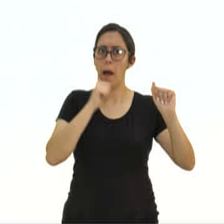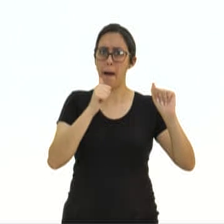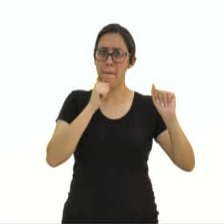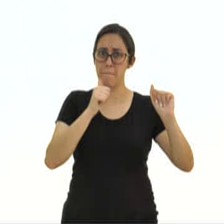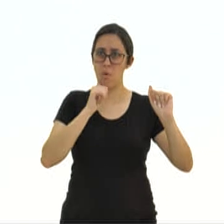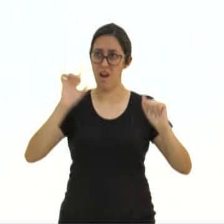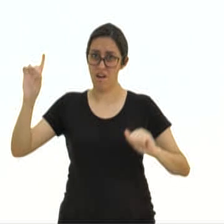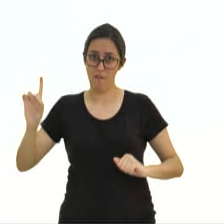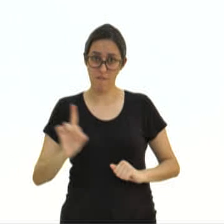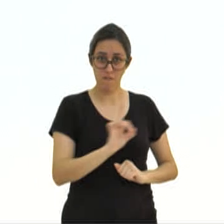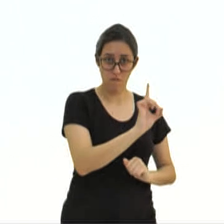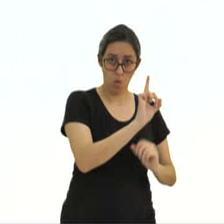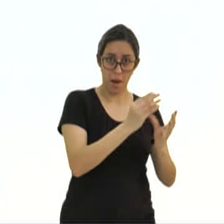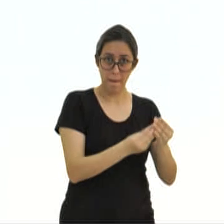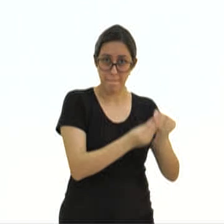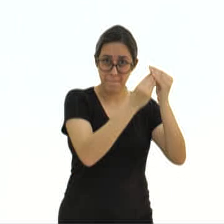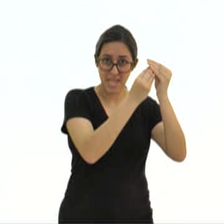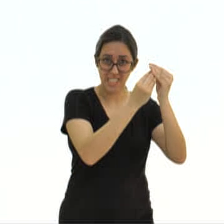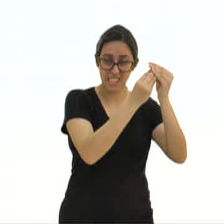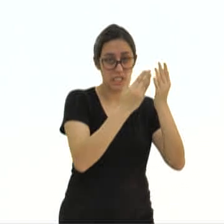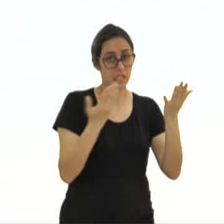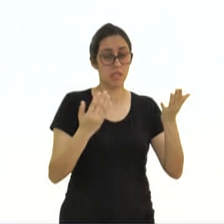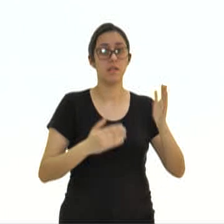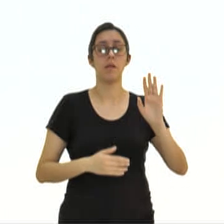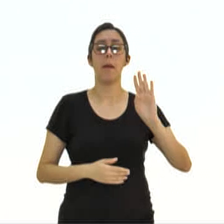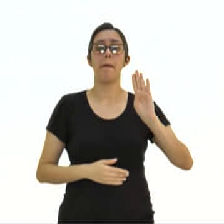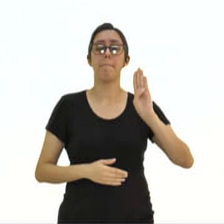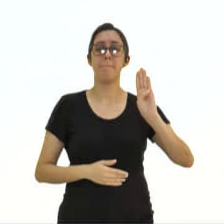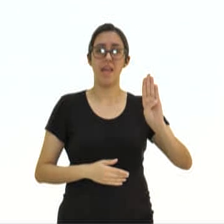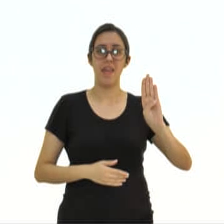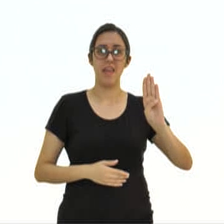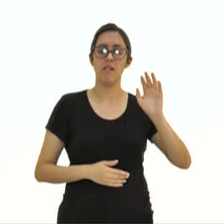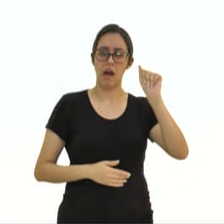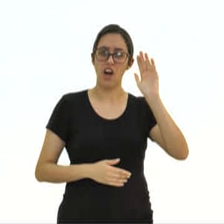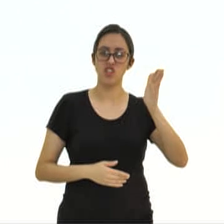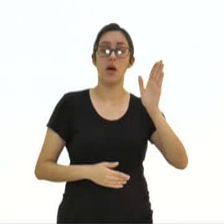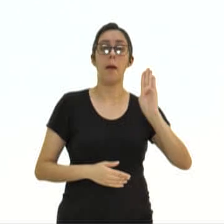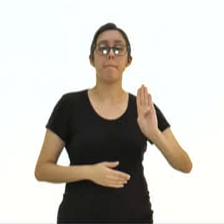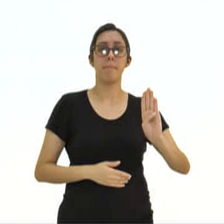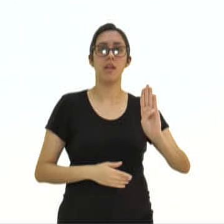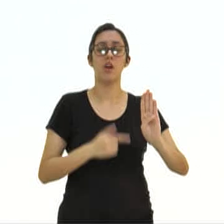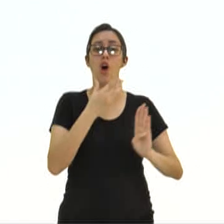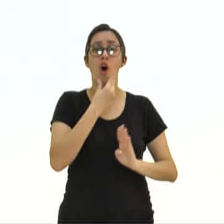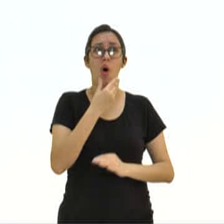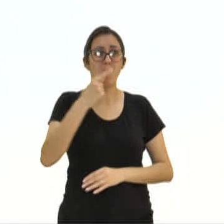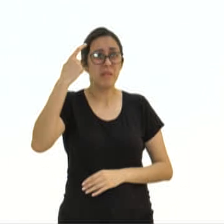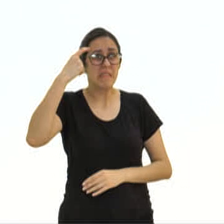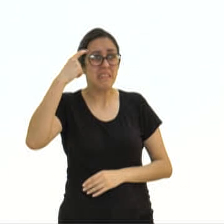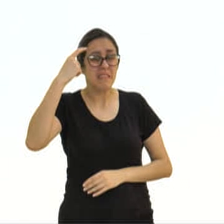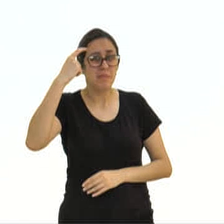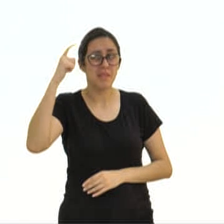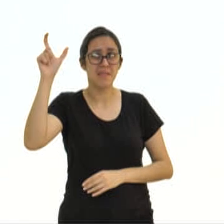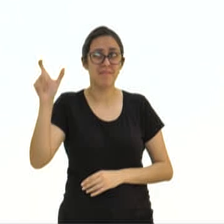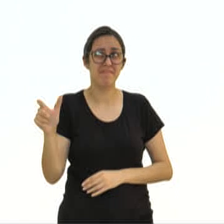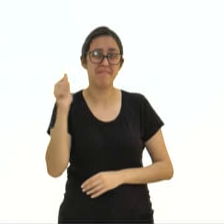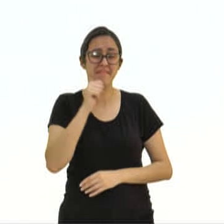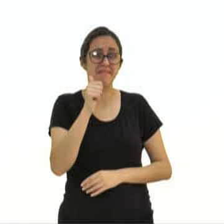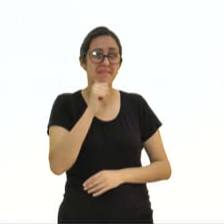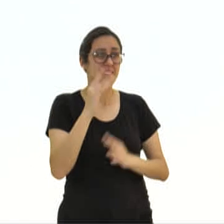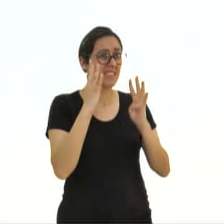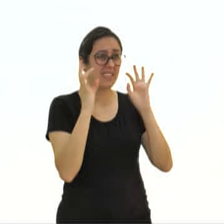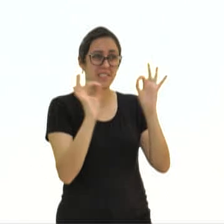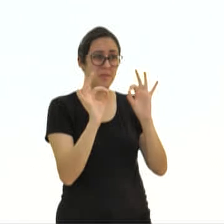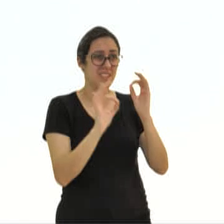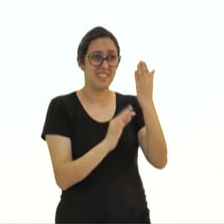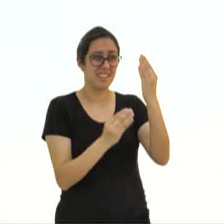anos e ela 30. Letra B. Ele ficou pensando em Conceição durante a missa e algumas vezes ele nem prestou